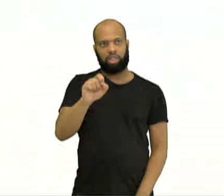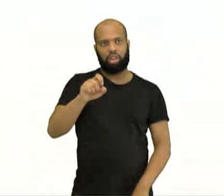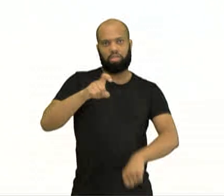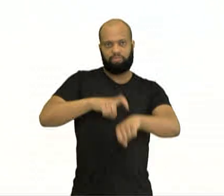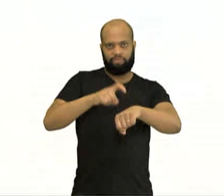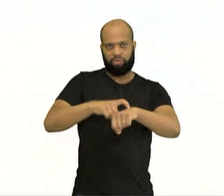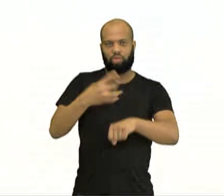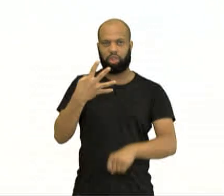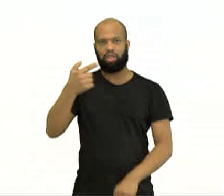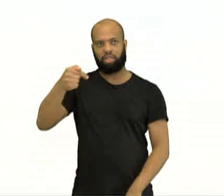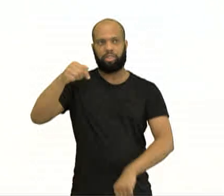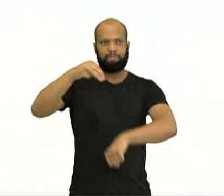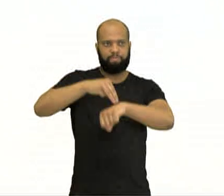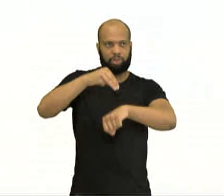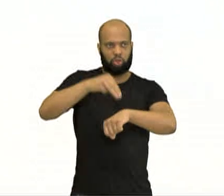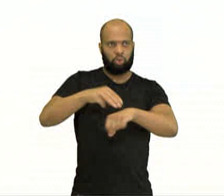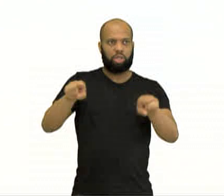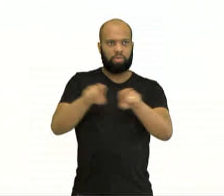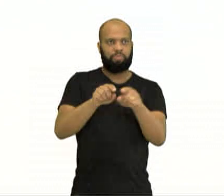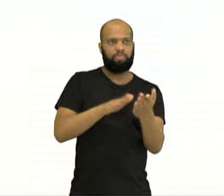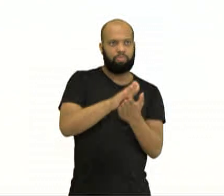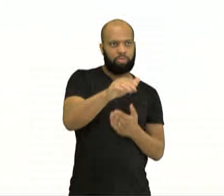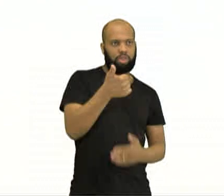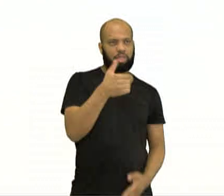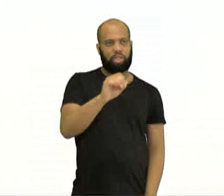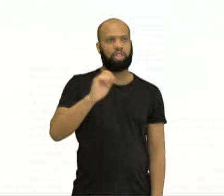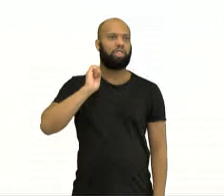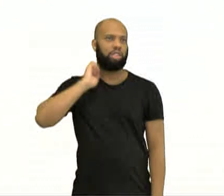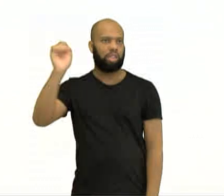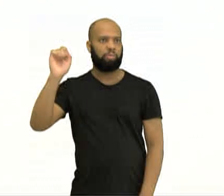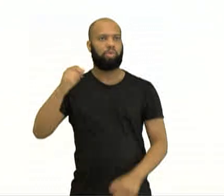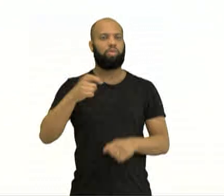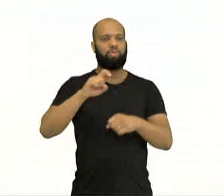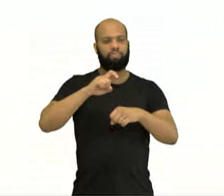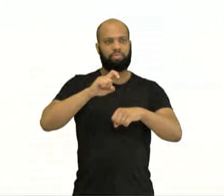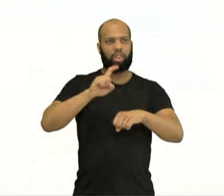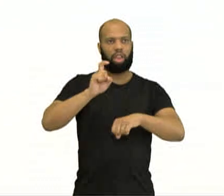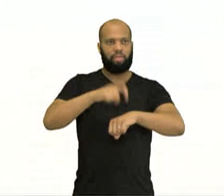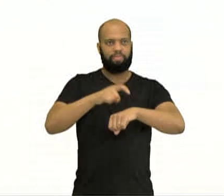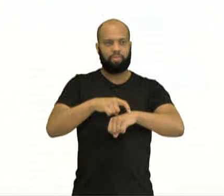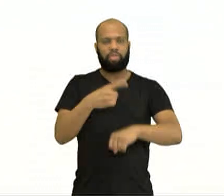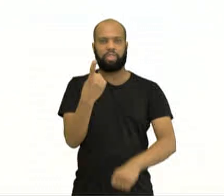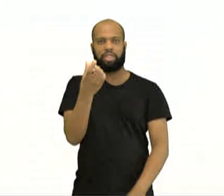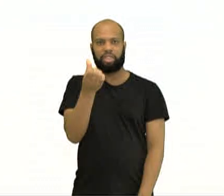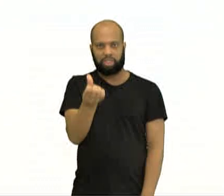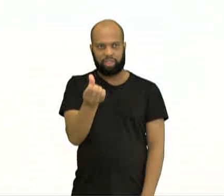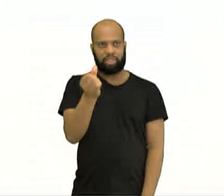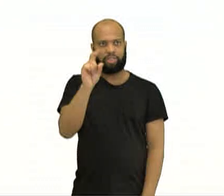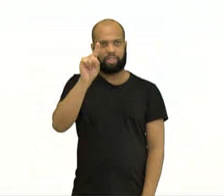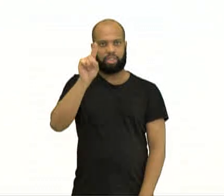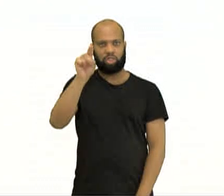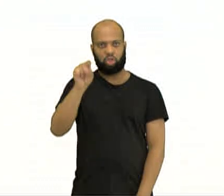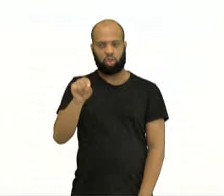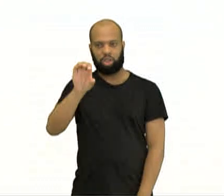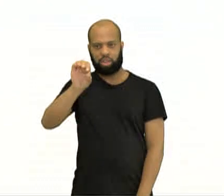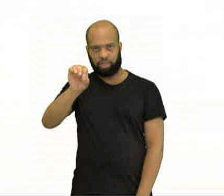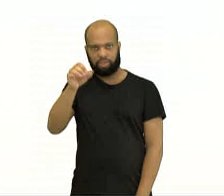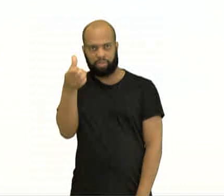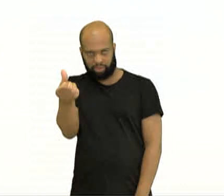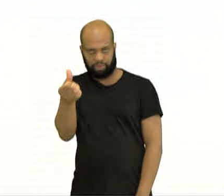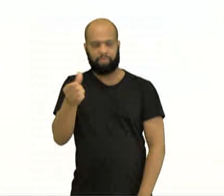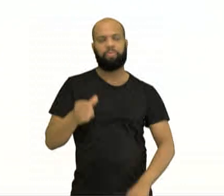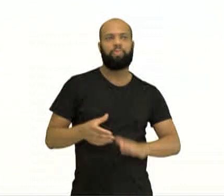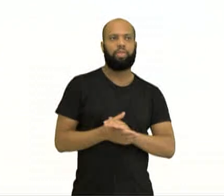10 de abril de 2020, às 16h06. Observem nessa chamada que nós temos o